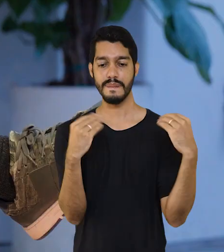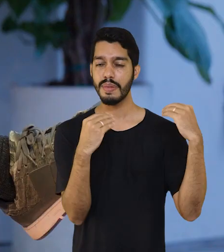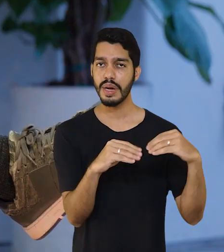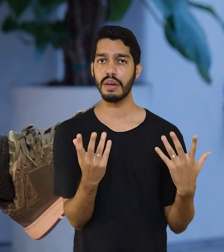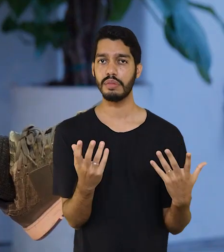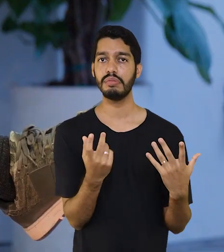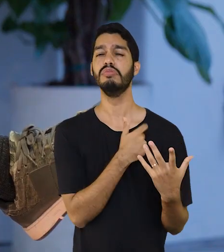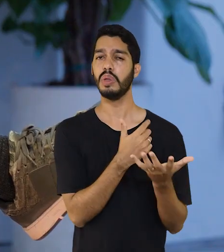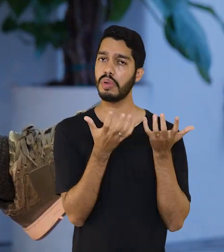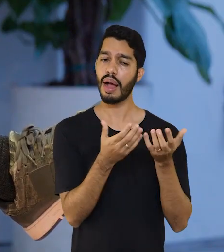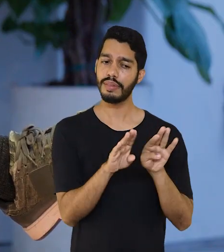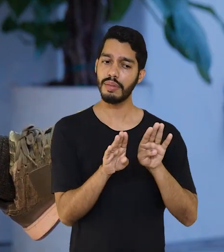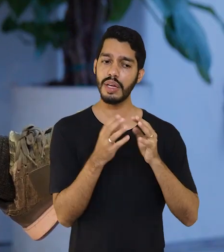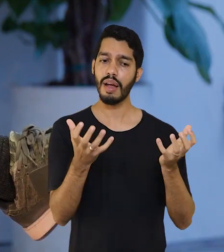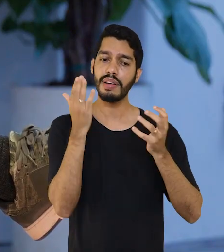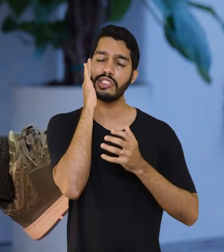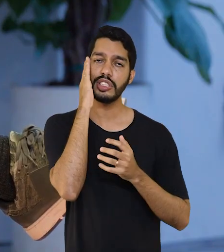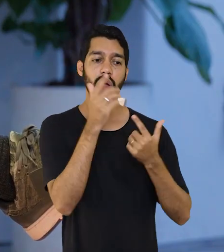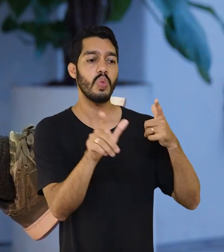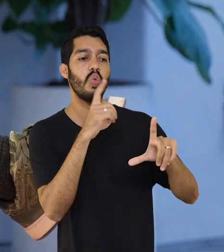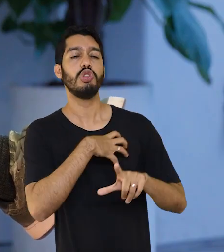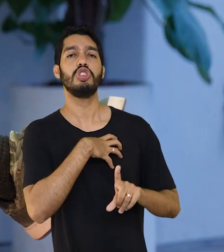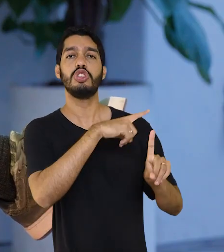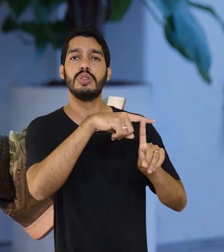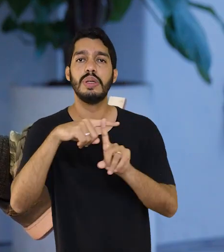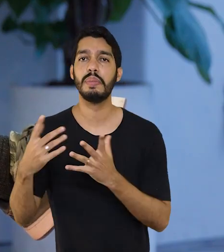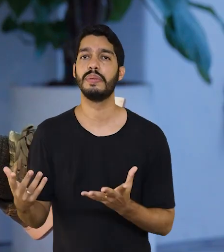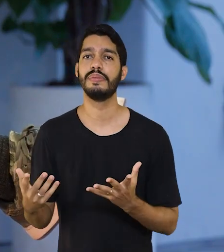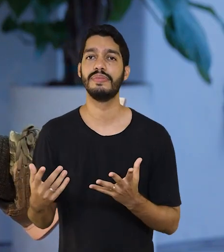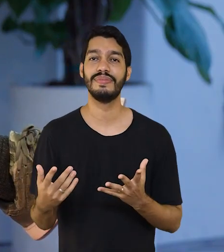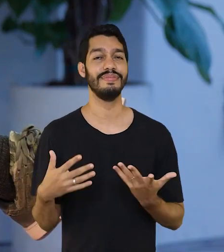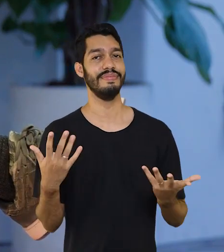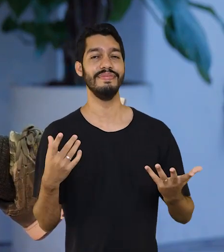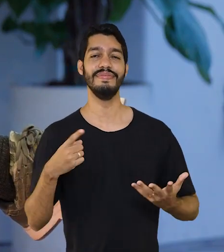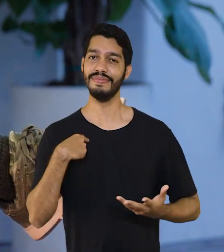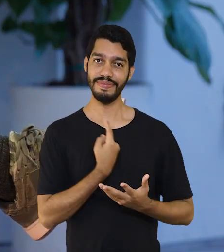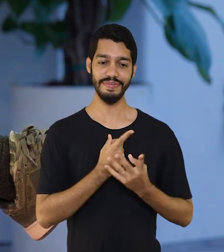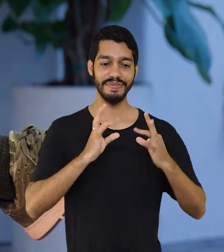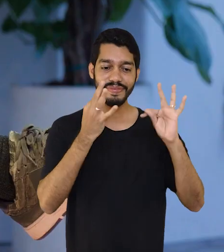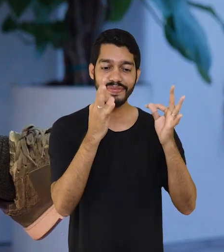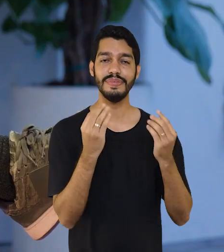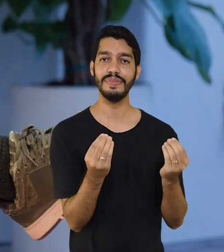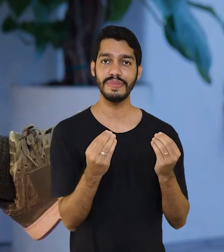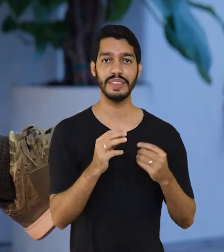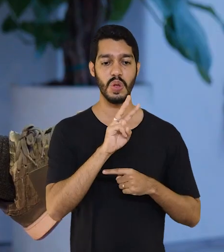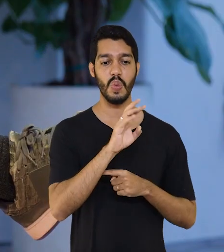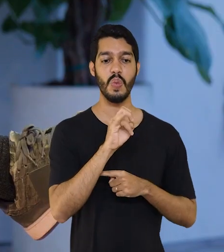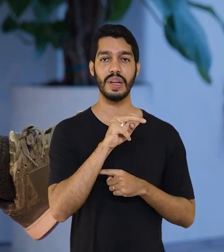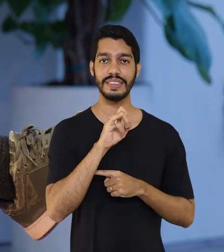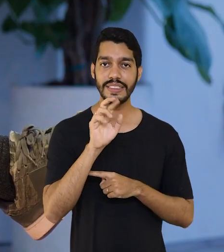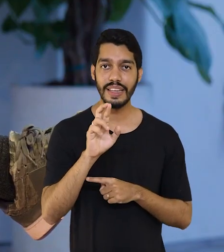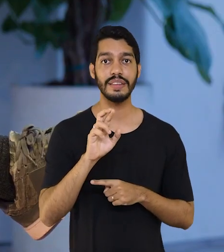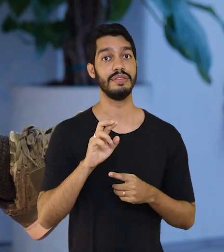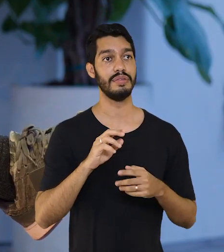integrar outras ferramentas de social listening também, para entender outros formatos para além de vídeo. Então, a gente está chegando como tecnologia num lugar em que a